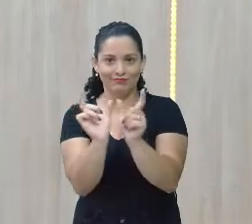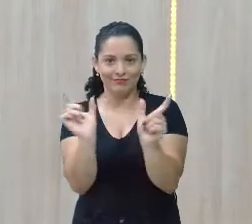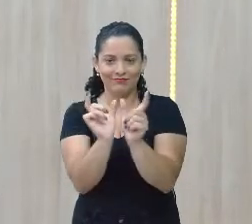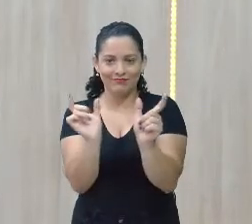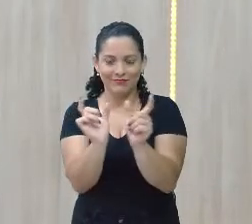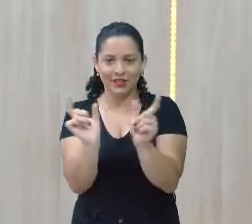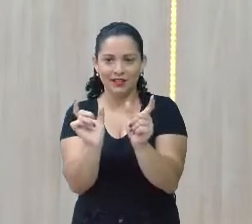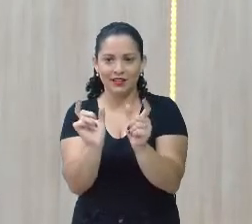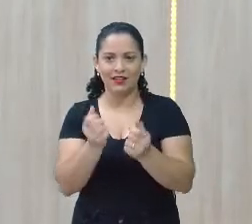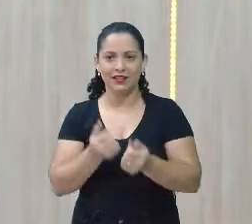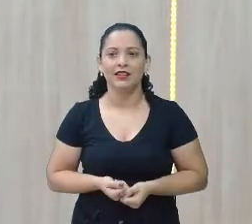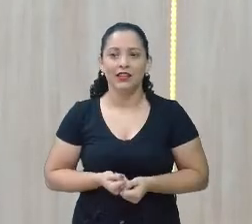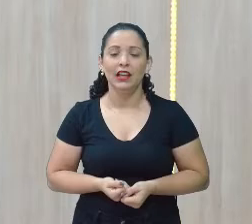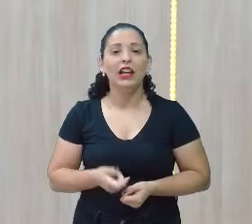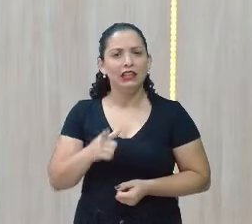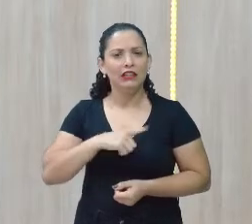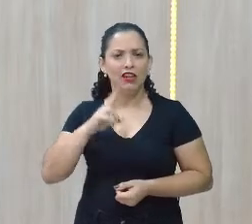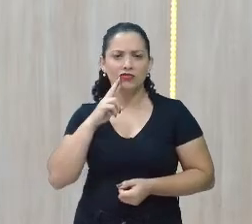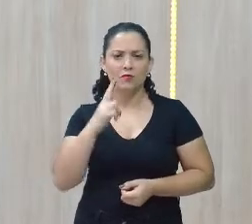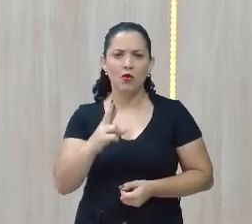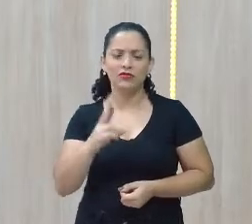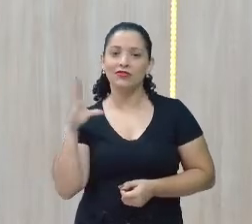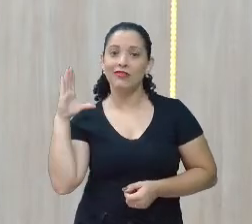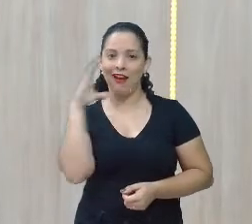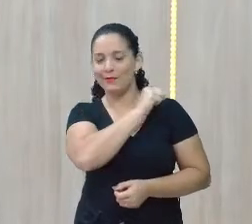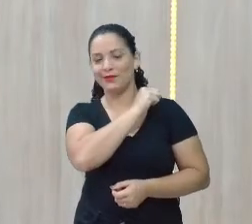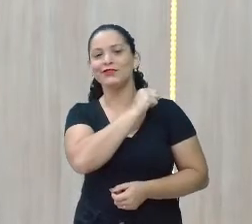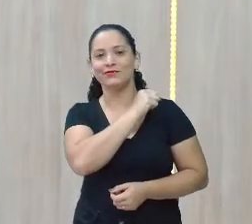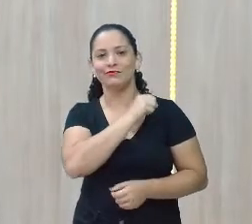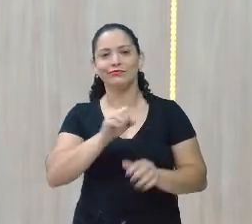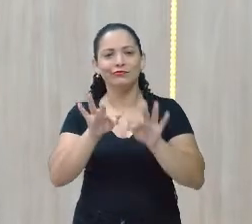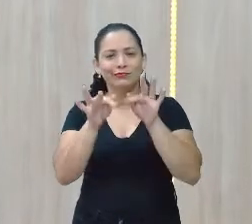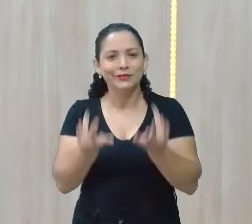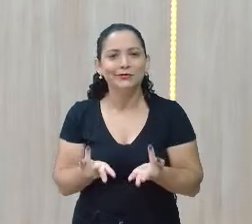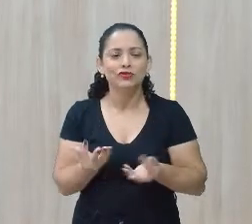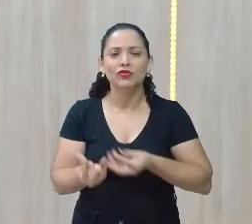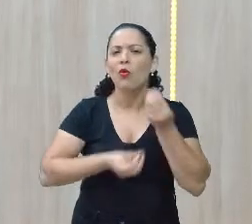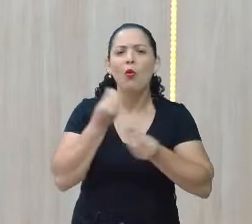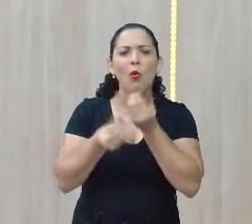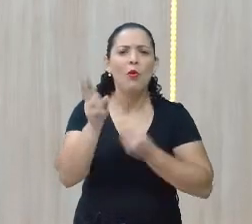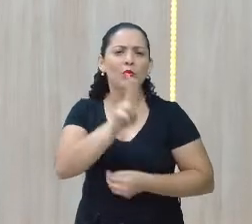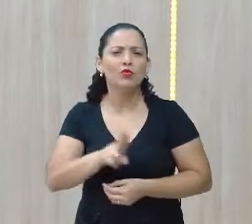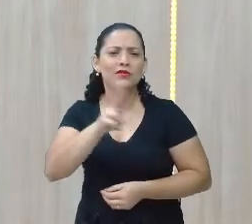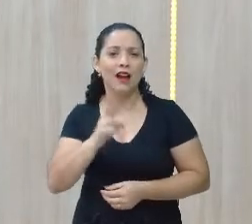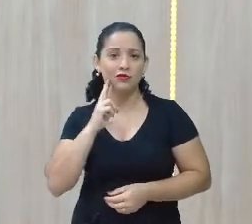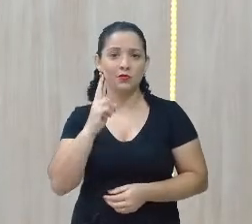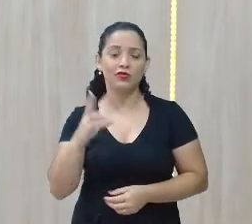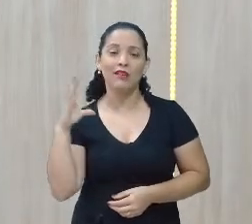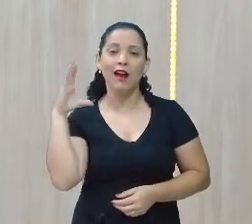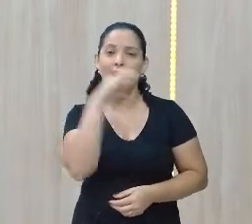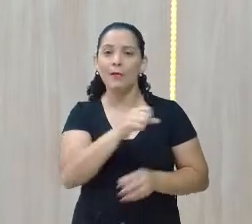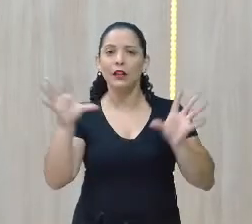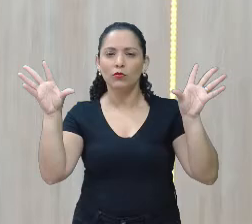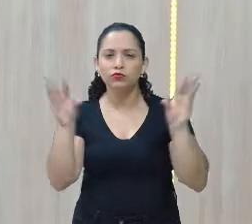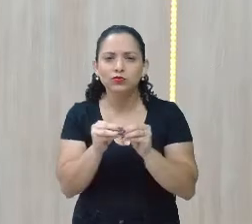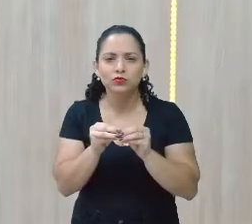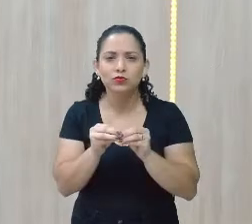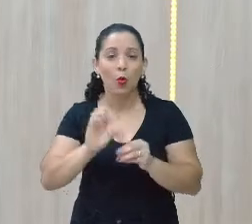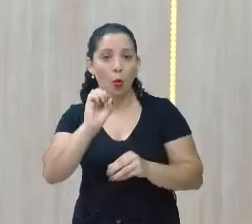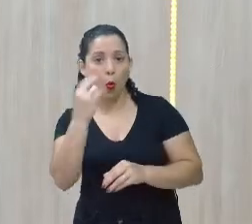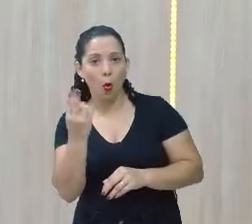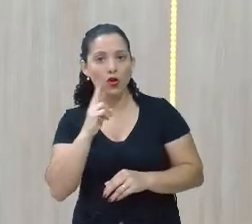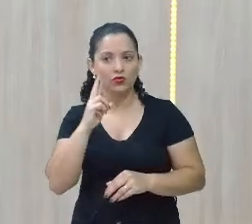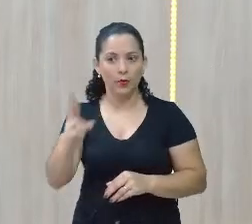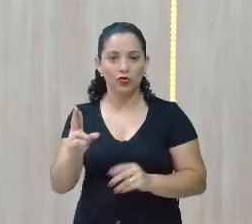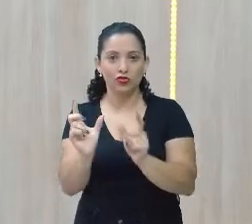answers, e respostas curtas. E a gente vai mostrar para vocês quando é que a gente usa respostas curtas, quando a gente usa respostas longas, que é para